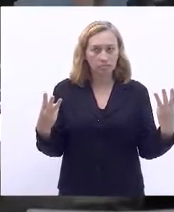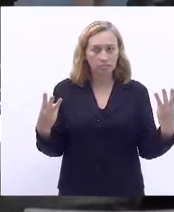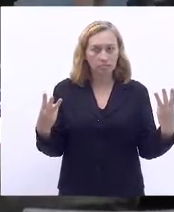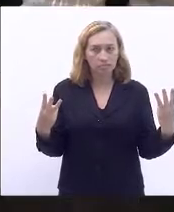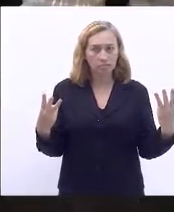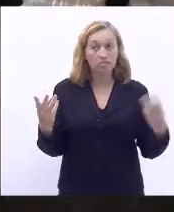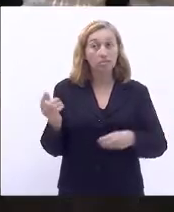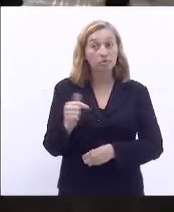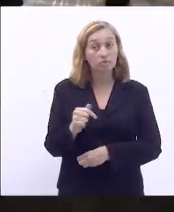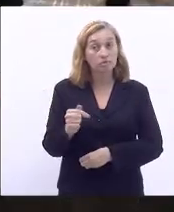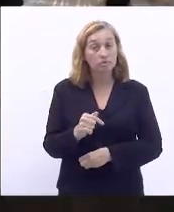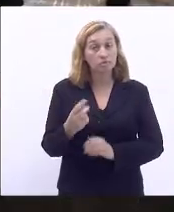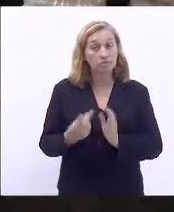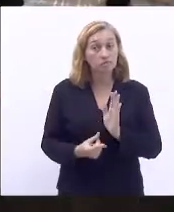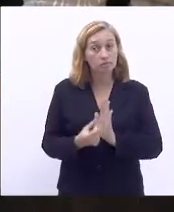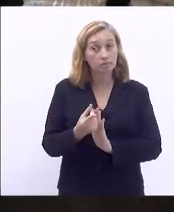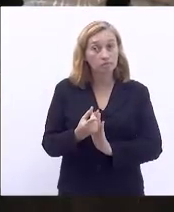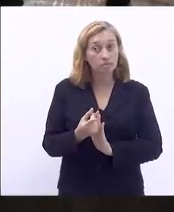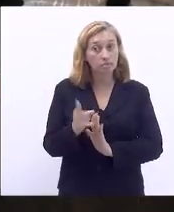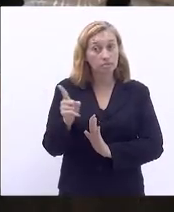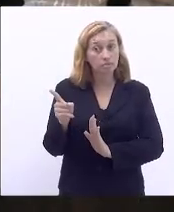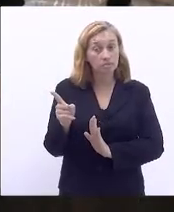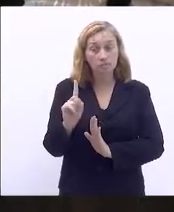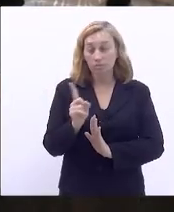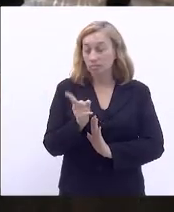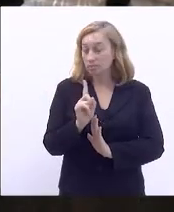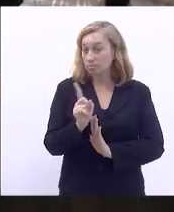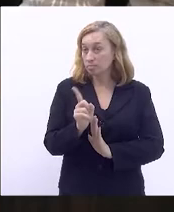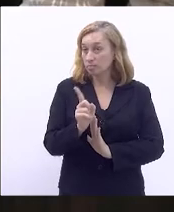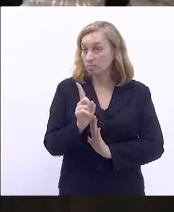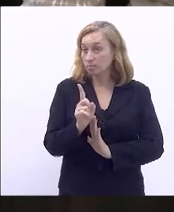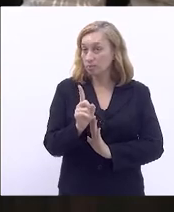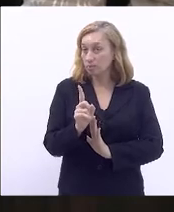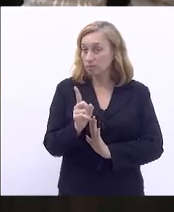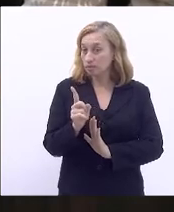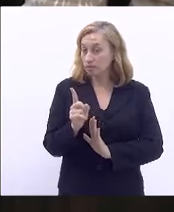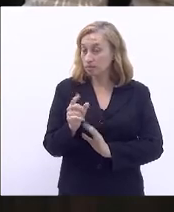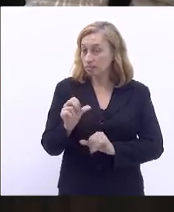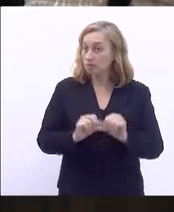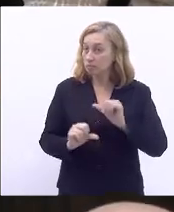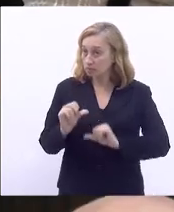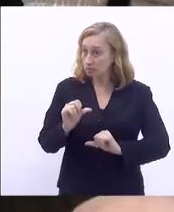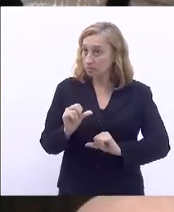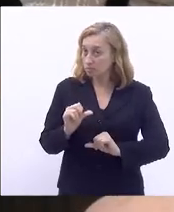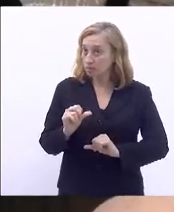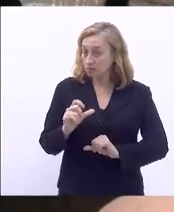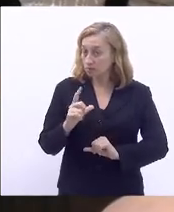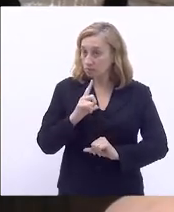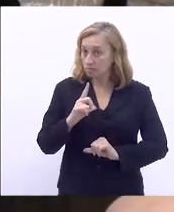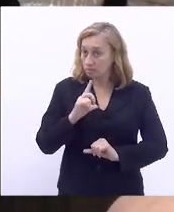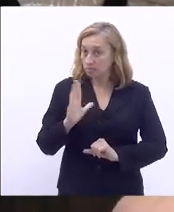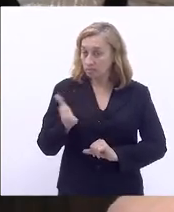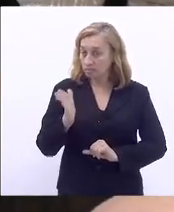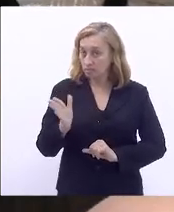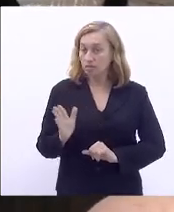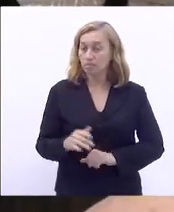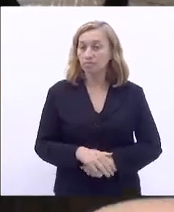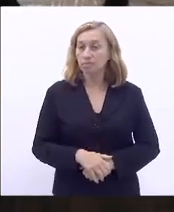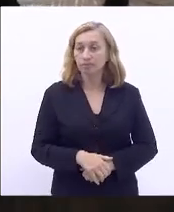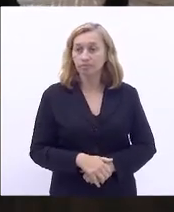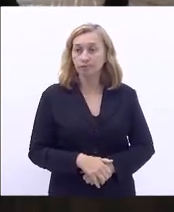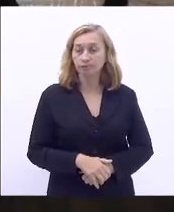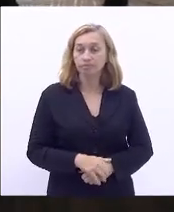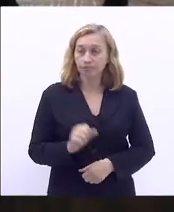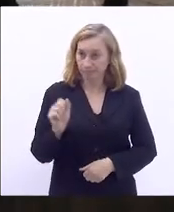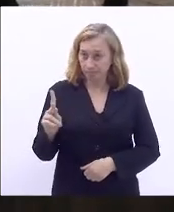Mas aqui é orçamento. Não. Eu dei contrário. O parecer da tributação eu acatei como contrário.